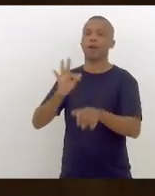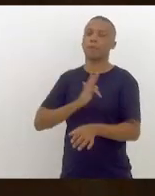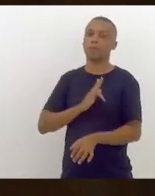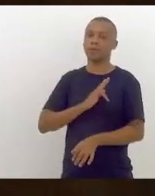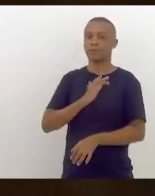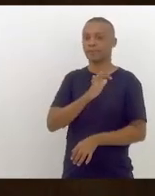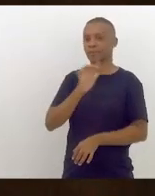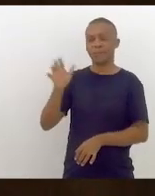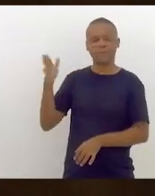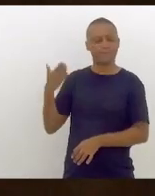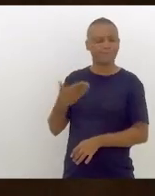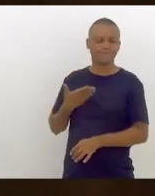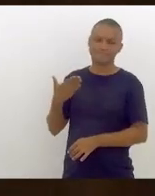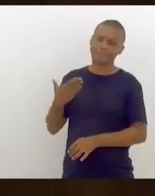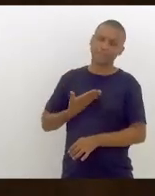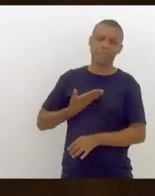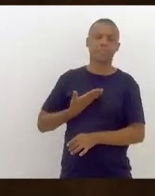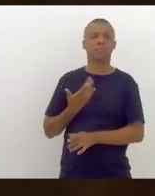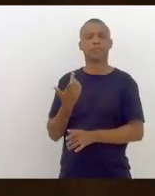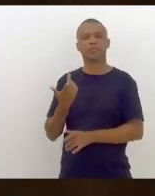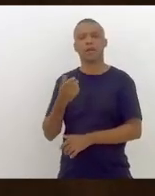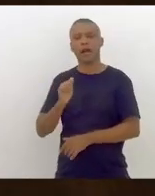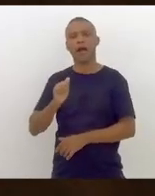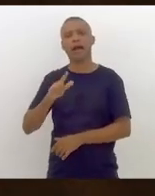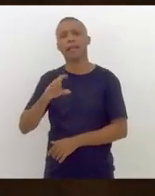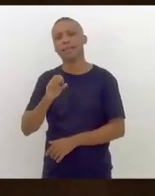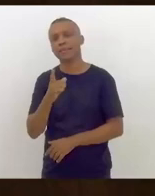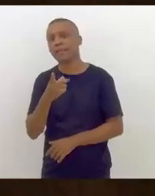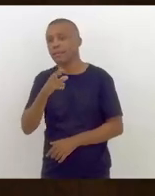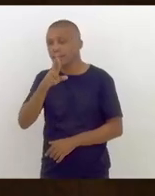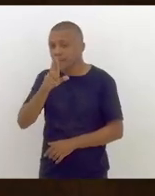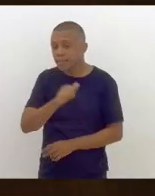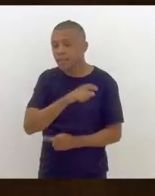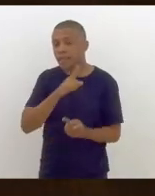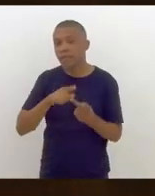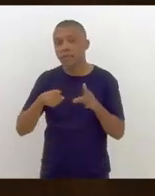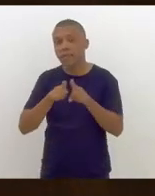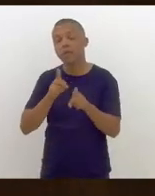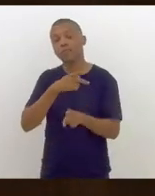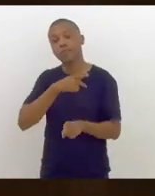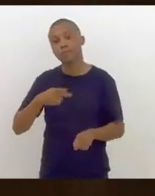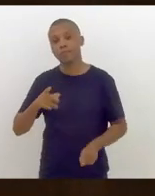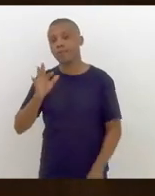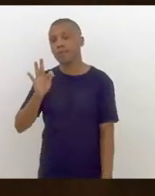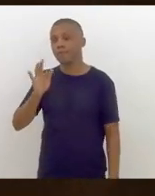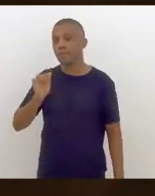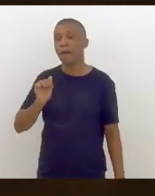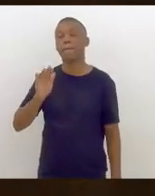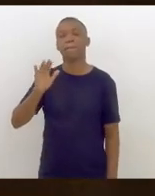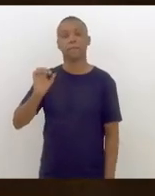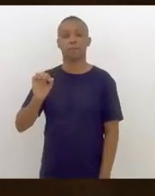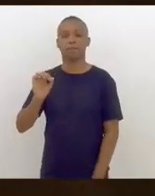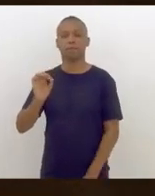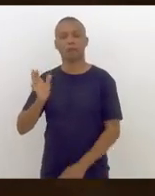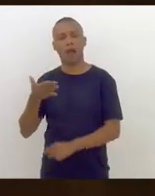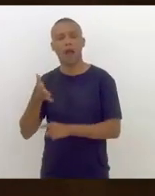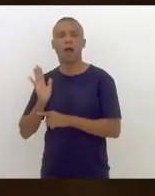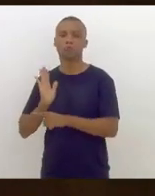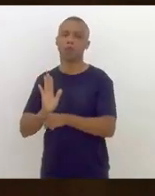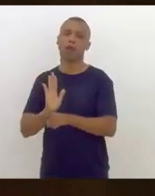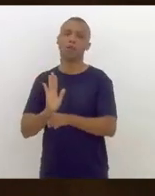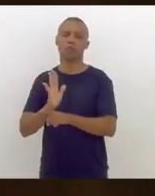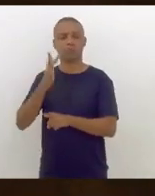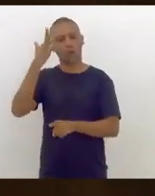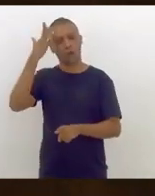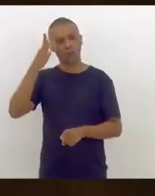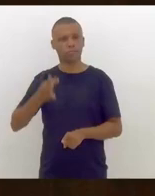companheiras da Polícia Civil Alessandra e também o presidente Fábio negro que muito contribuíram para o nosso